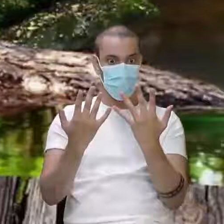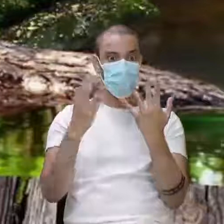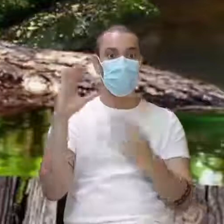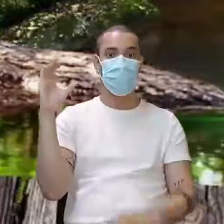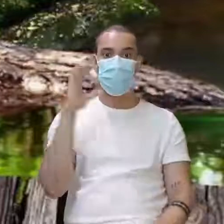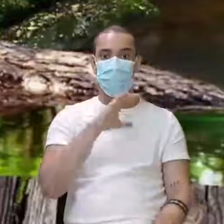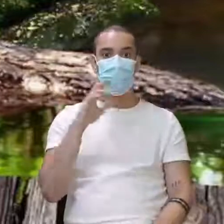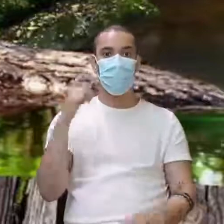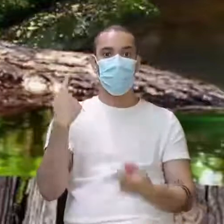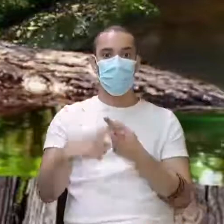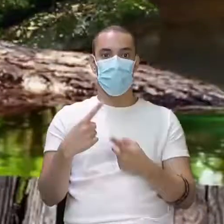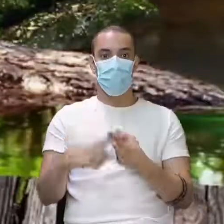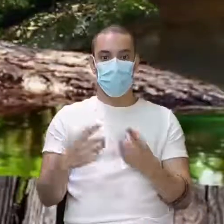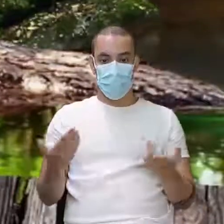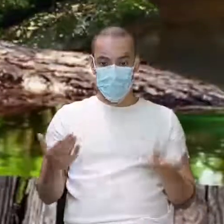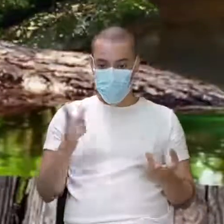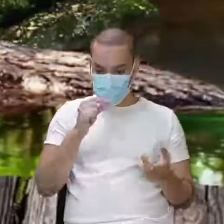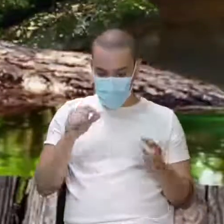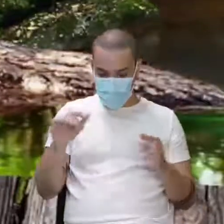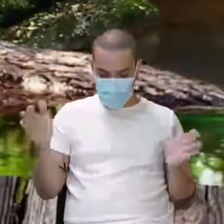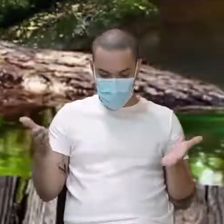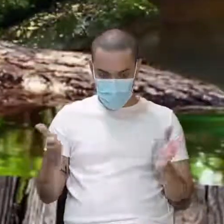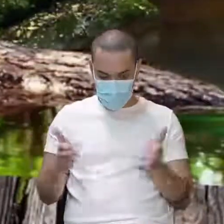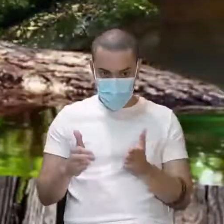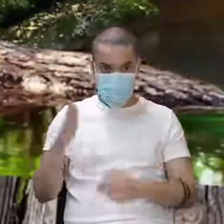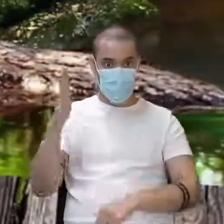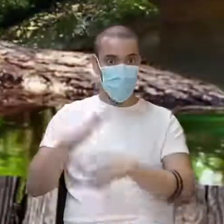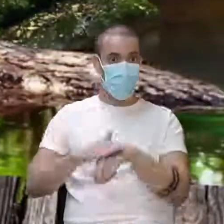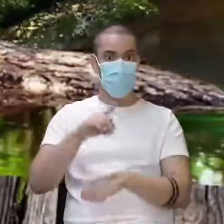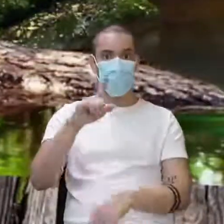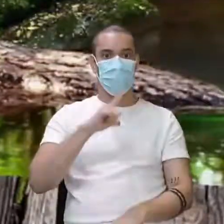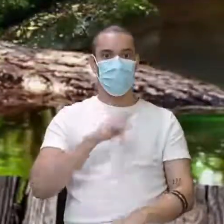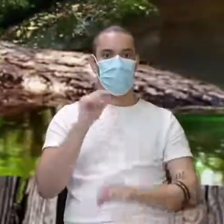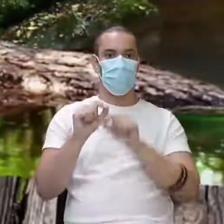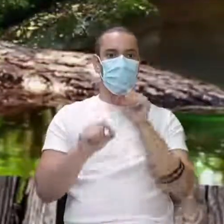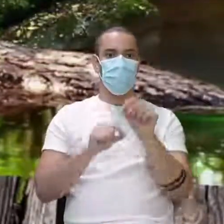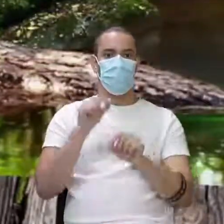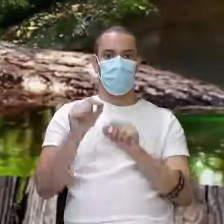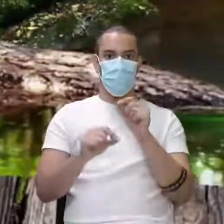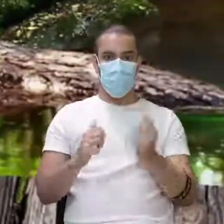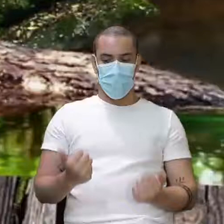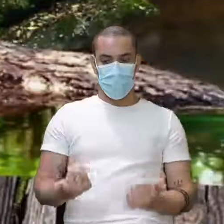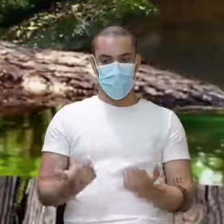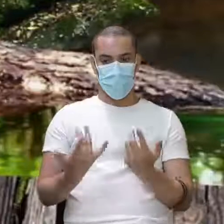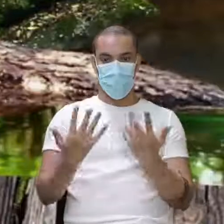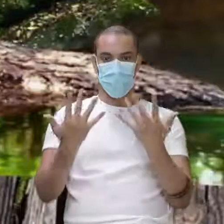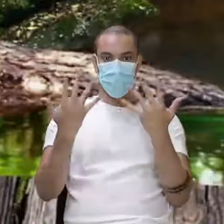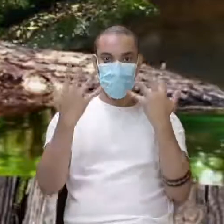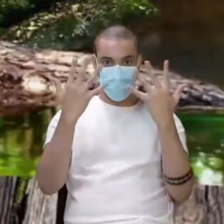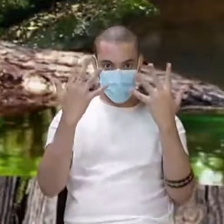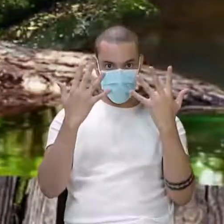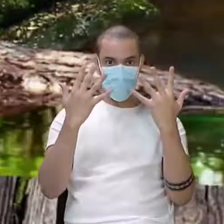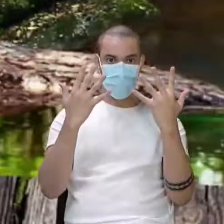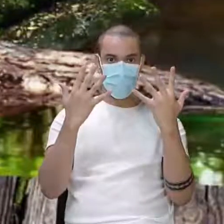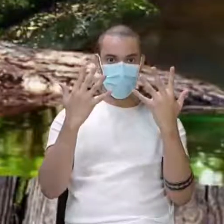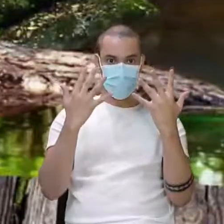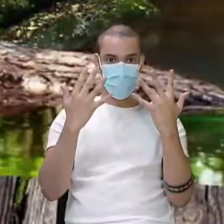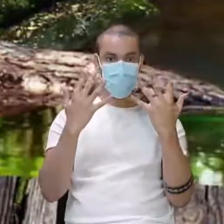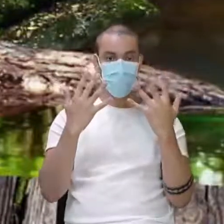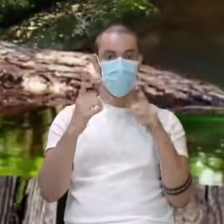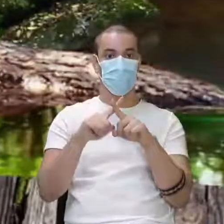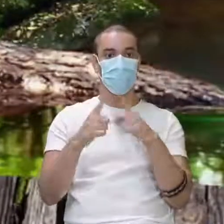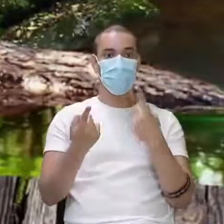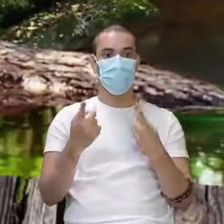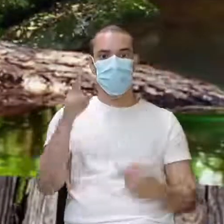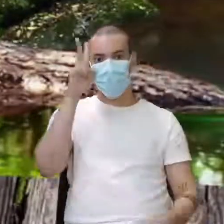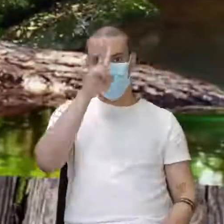mais raso esse corpo hídrico tiver, mais você vai ter o processo de evaporação. Só